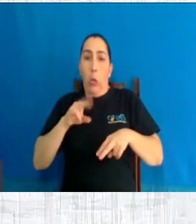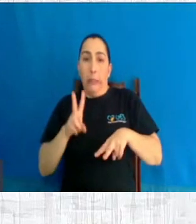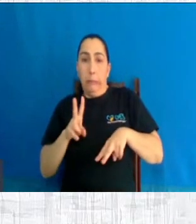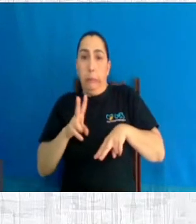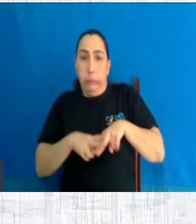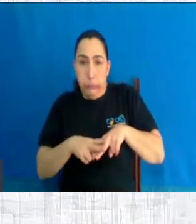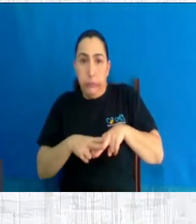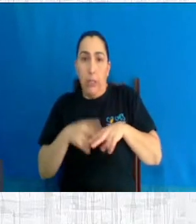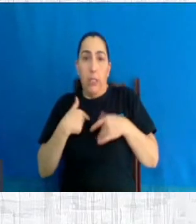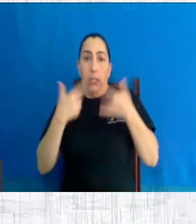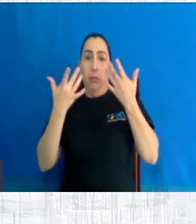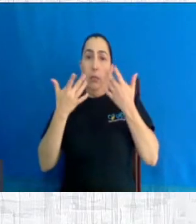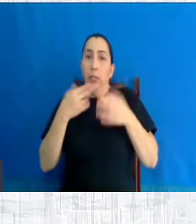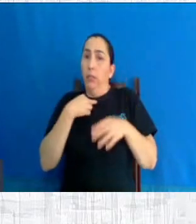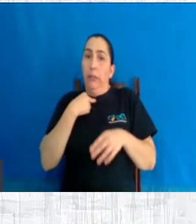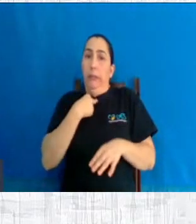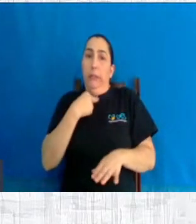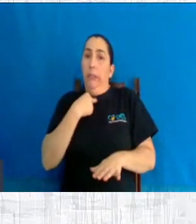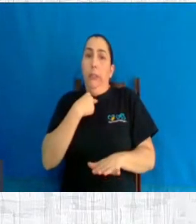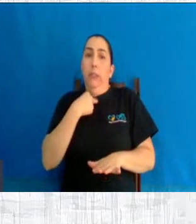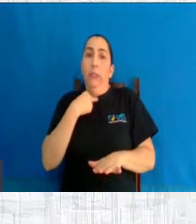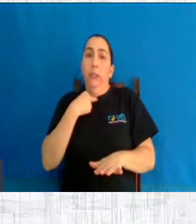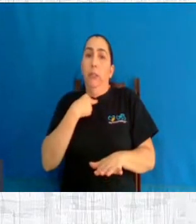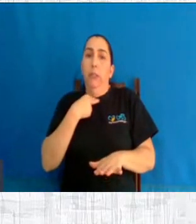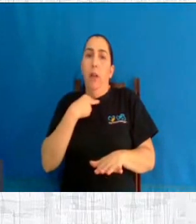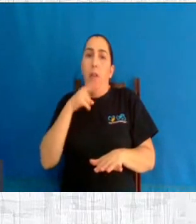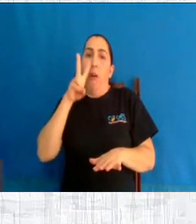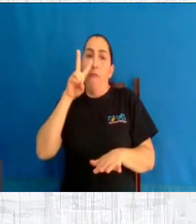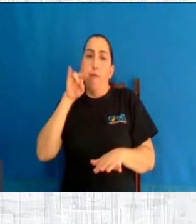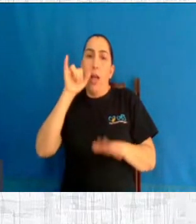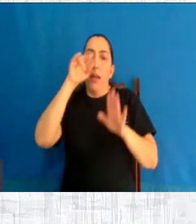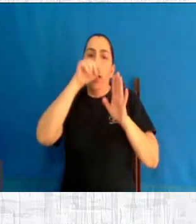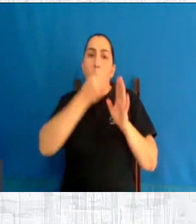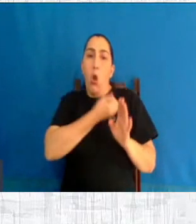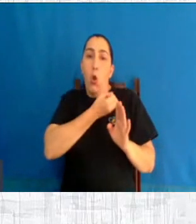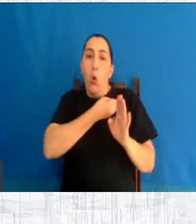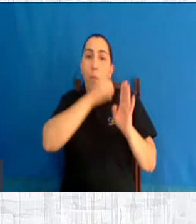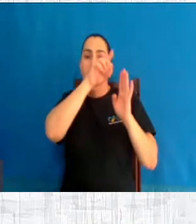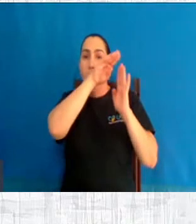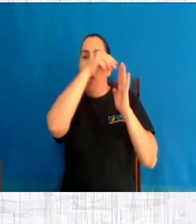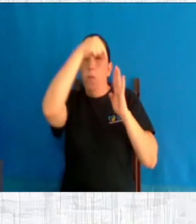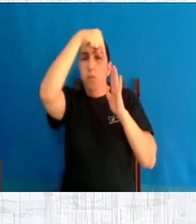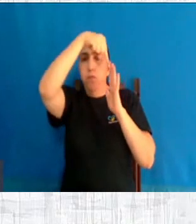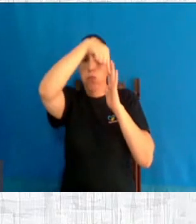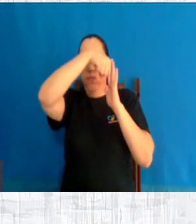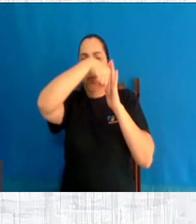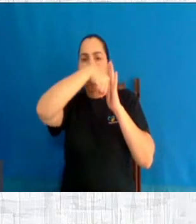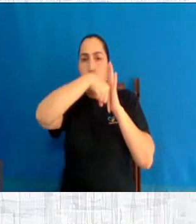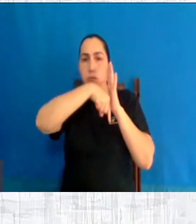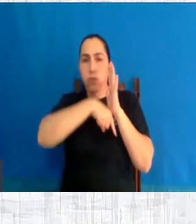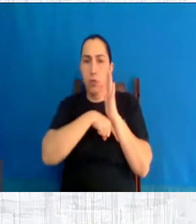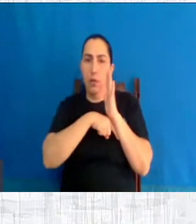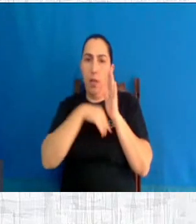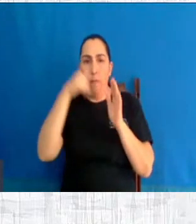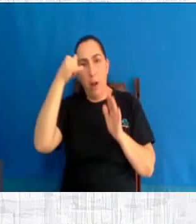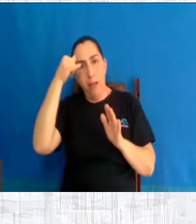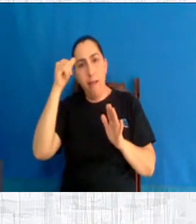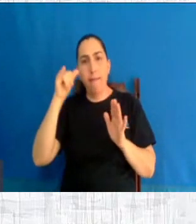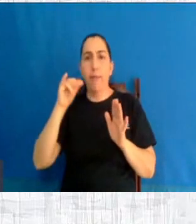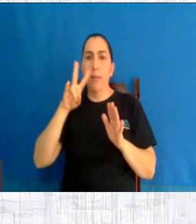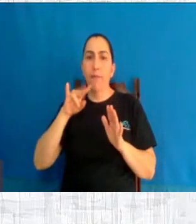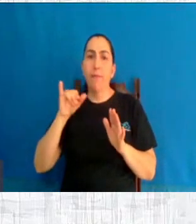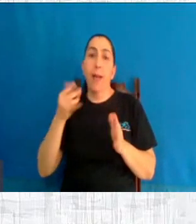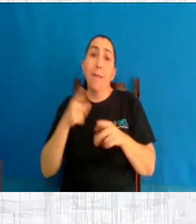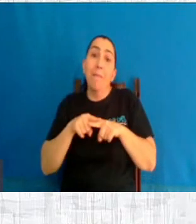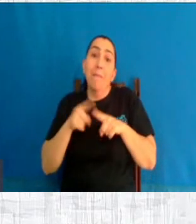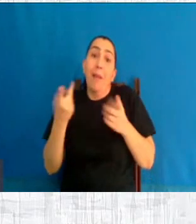número de abortos e de mortalidade materna ia despencar, porque as pessoas iam pensar 2 vezes, 3 vezes antes, né? Mas ninguém vai preso.